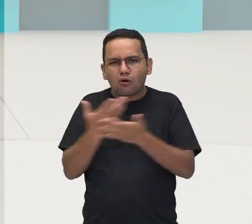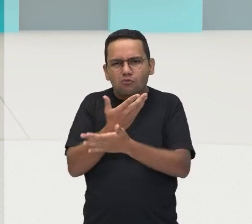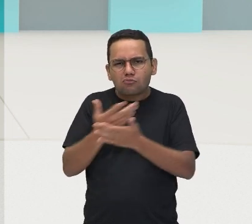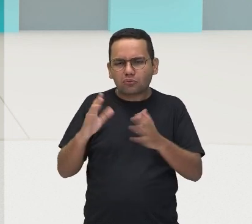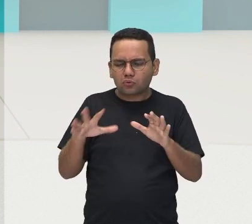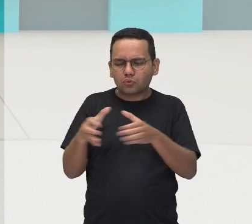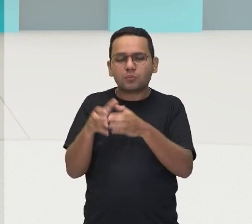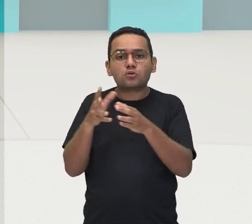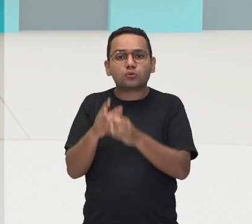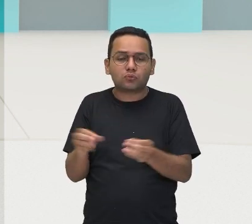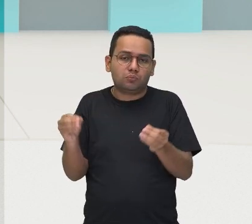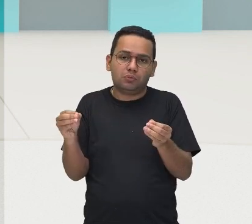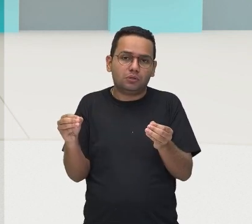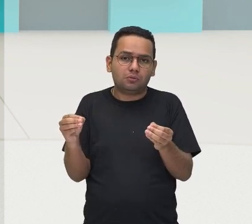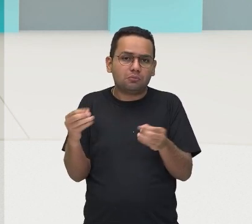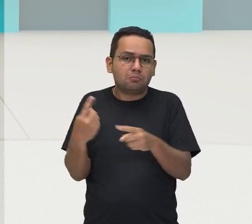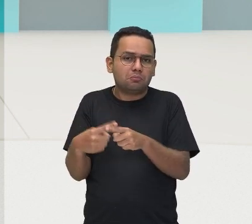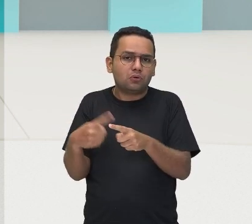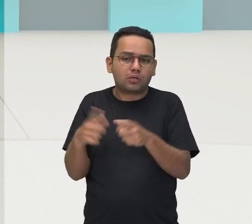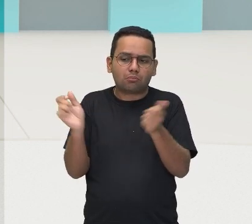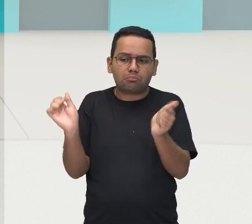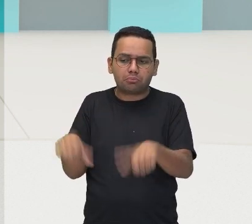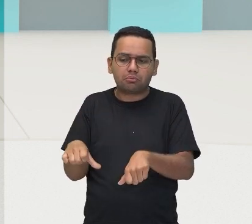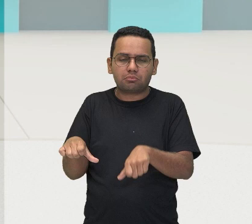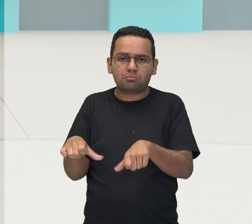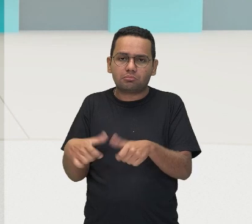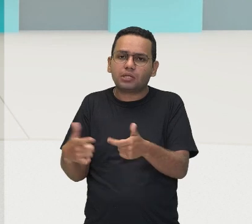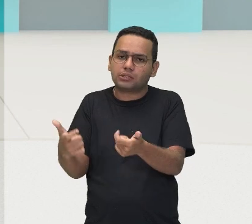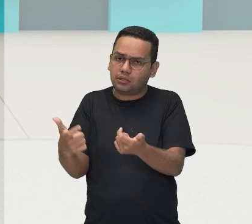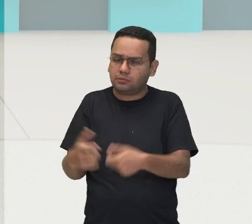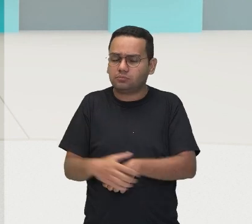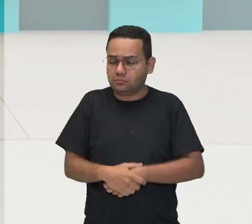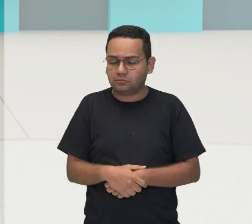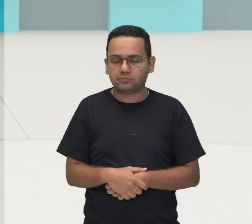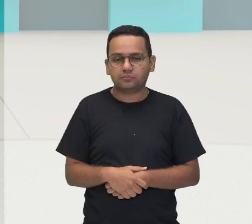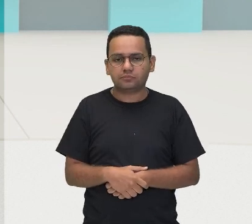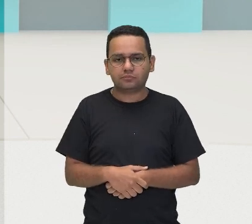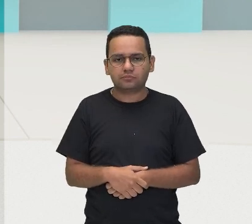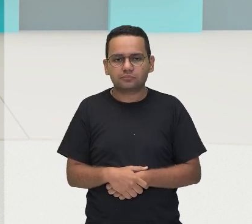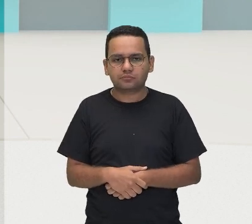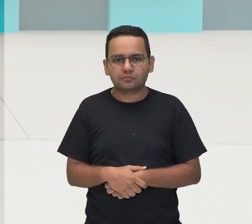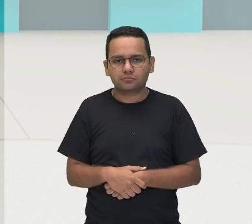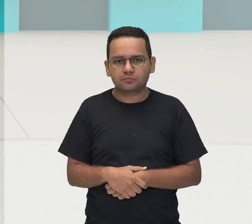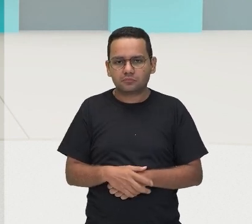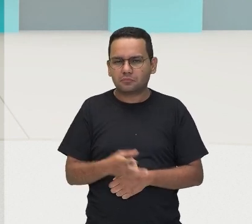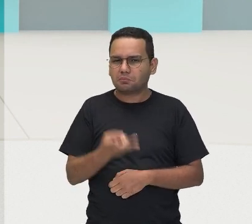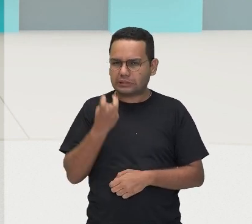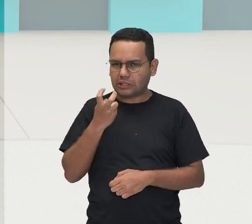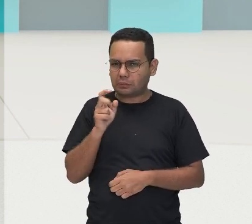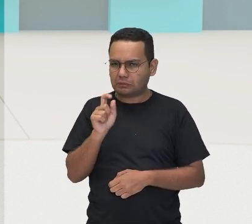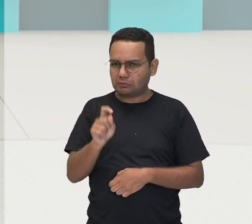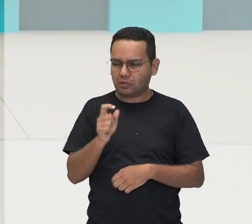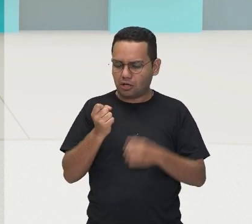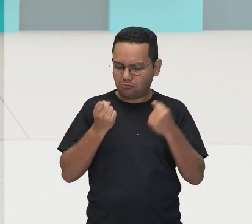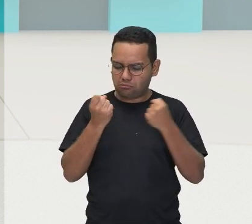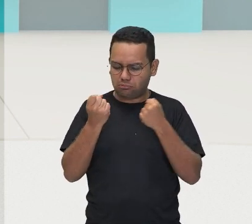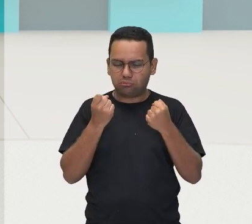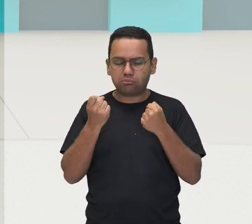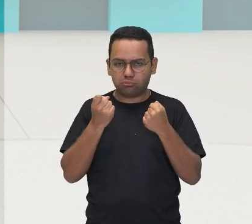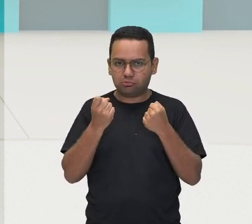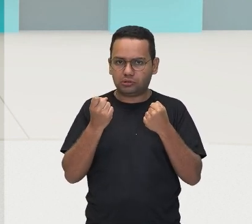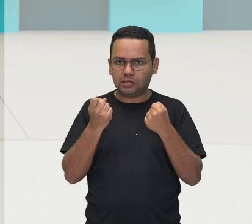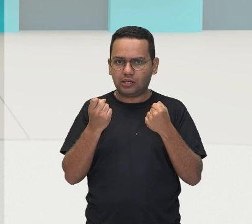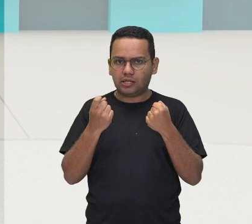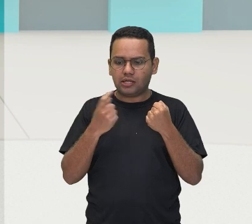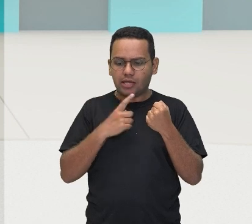justamente desse fracasso nas guerras. Então, observem aí como a luta foi um fator importante para determinar o sucesso